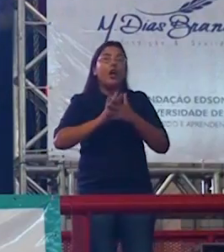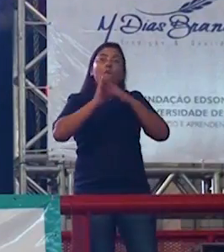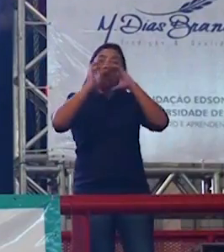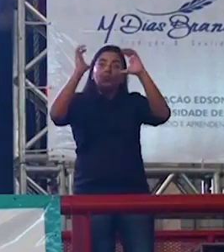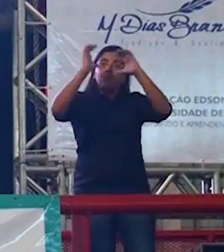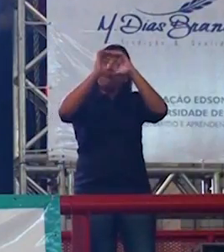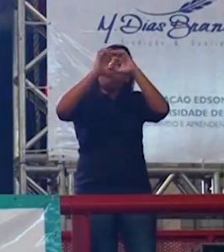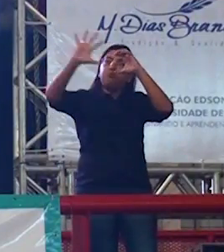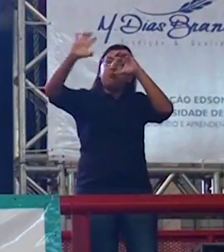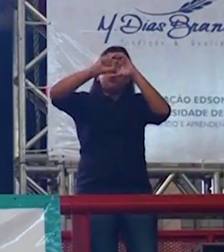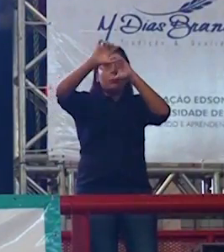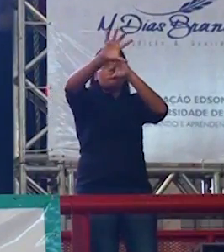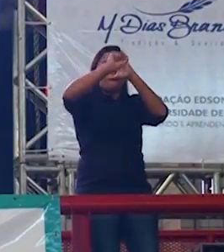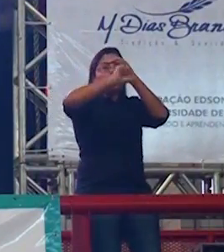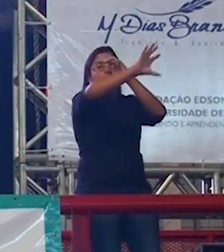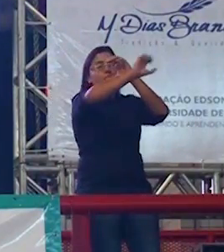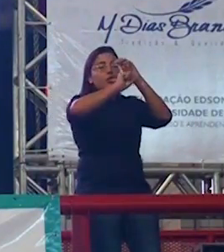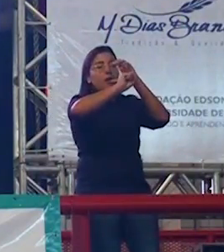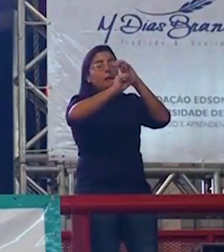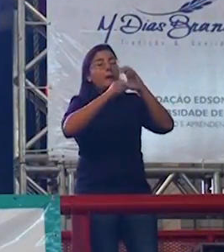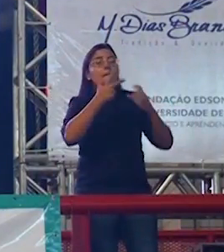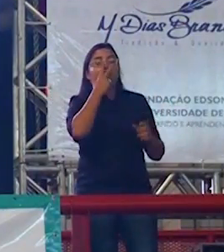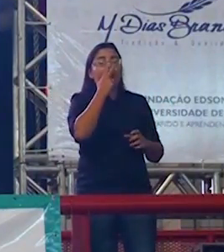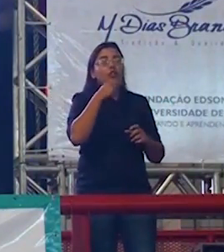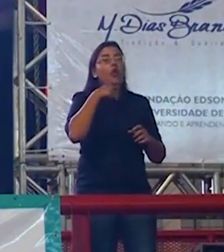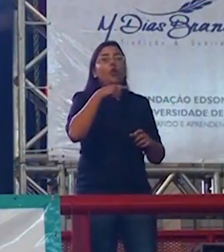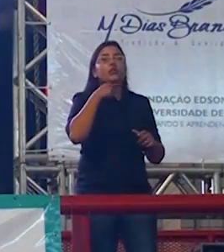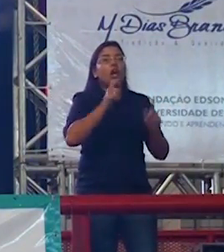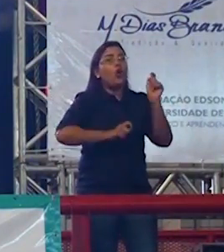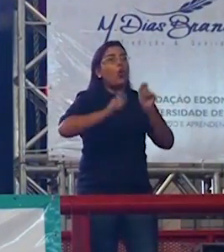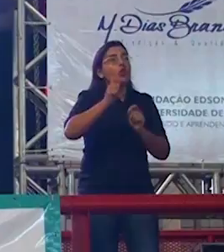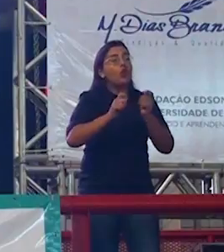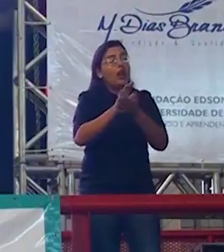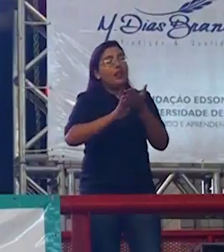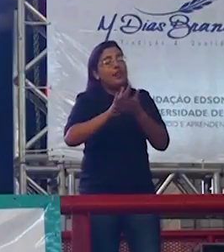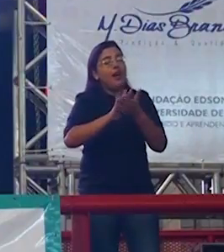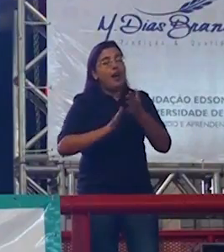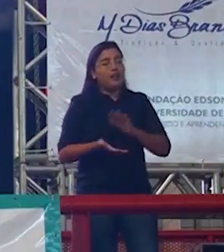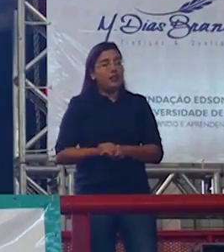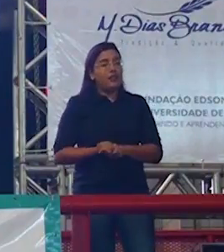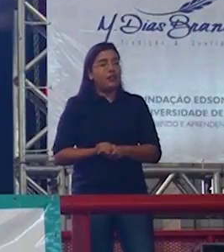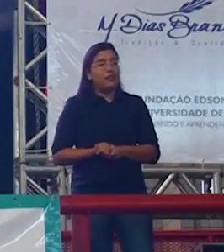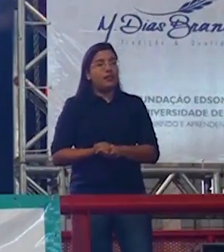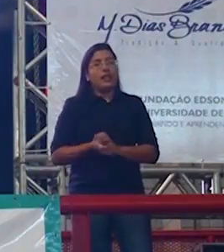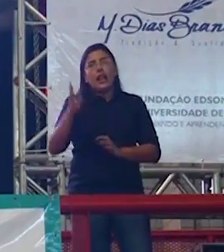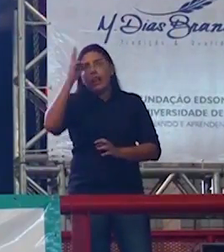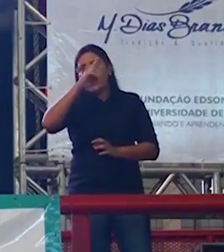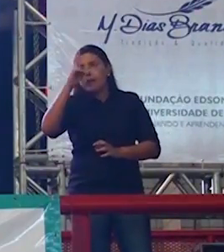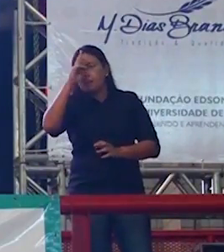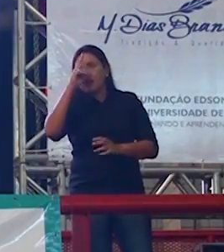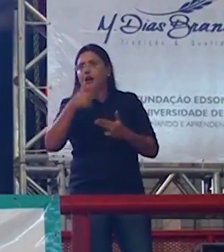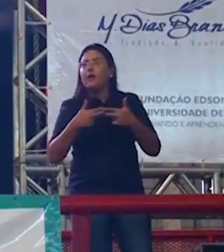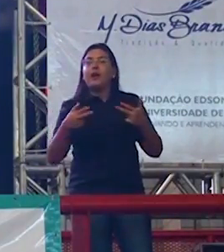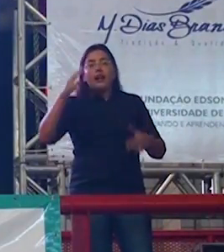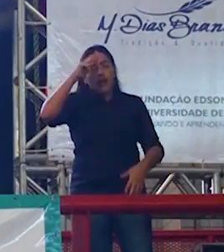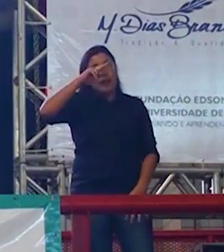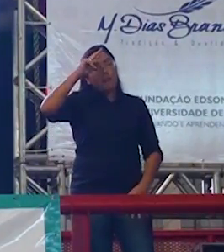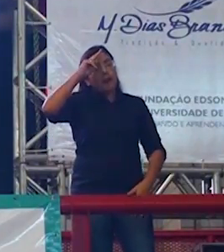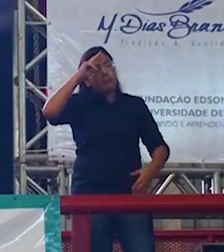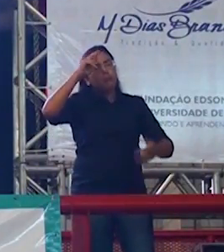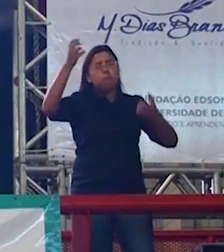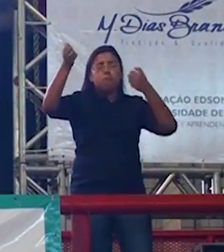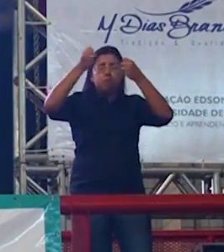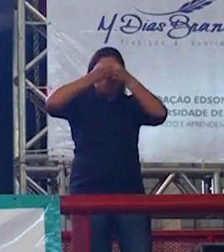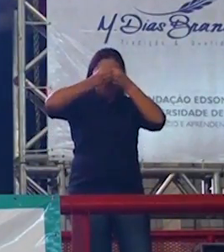dela. Mas isso está sem controle, ela não tem controle de lembrar das coisas, as lembranças ficam